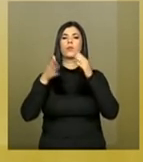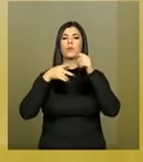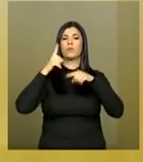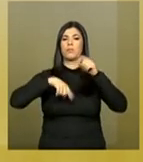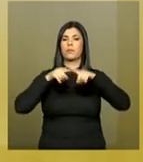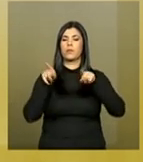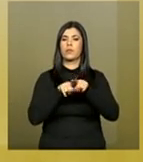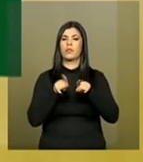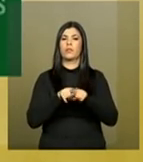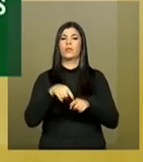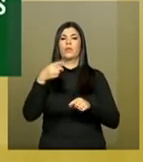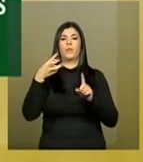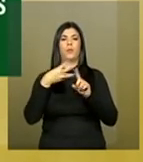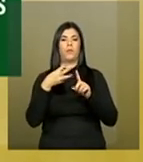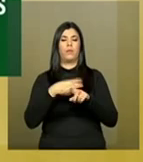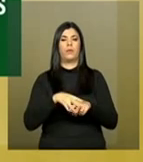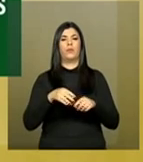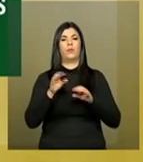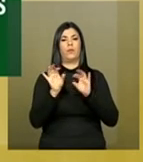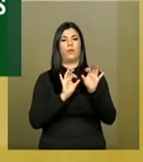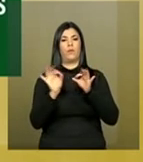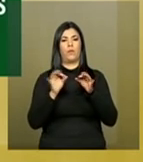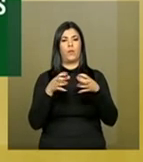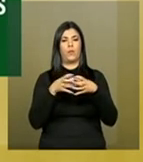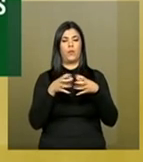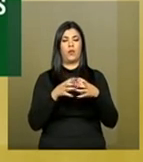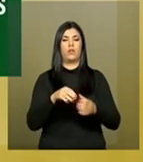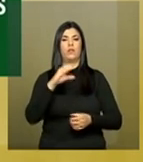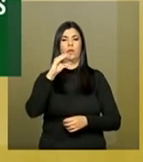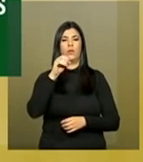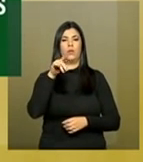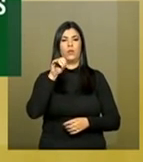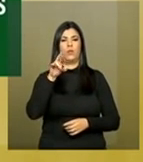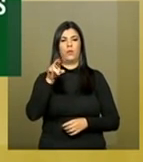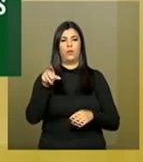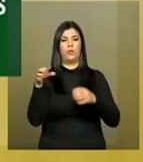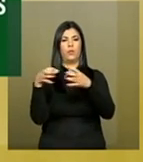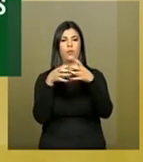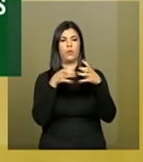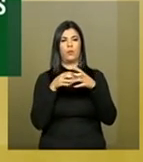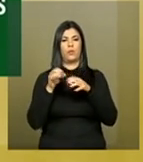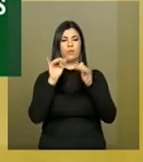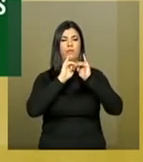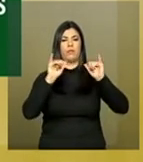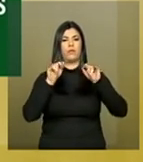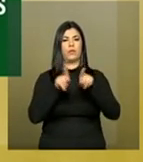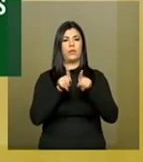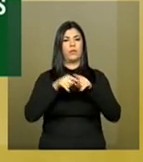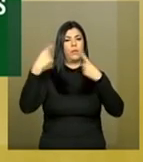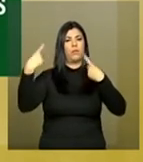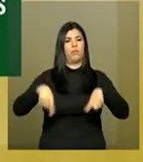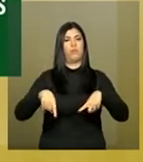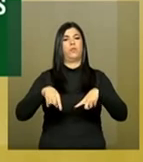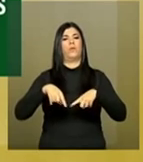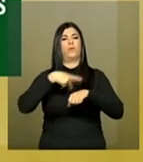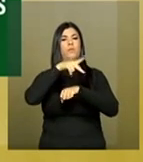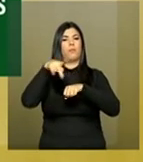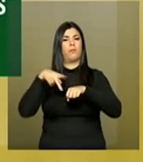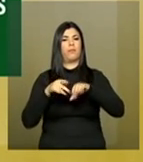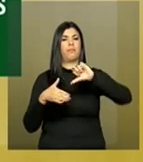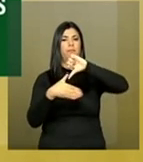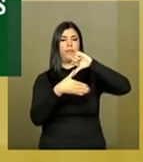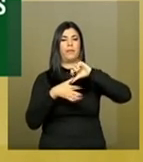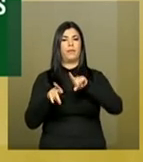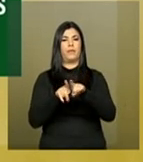Condor que pesquisa cooperação internacional entre os órgãos de informação e contrainformação dos países da América